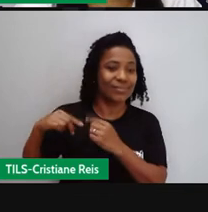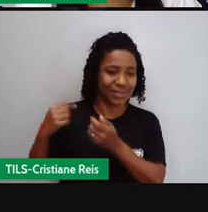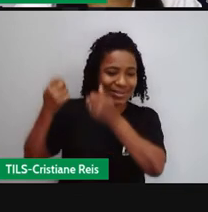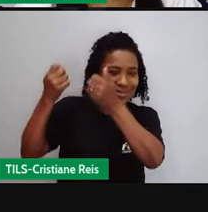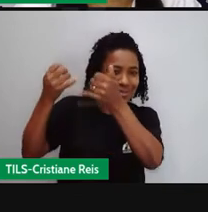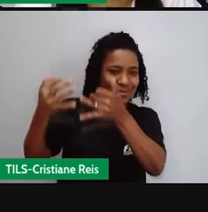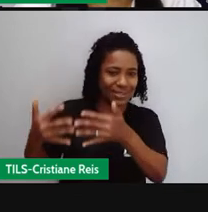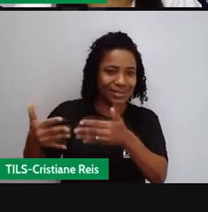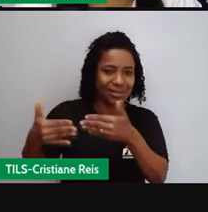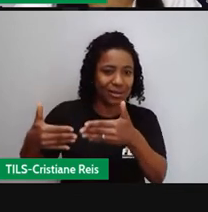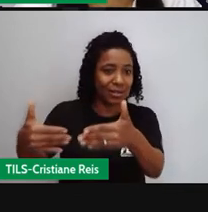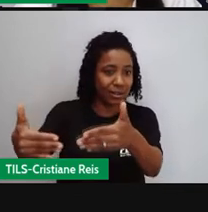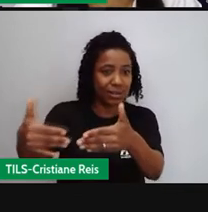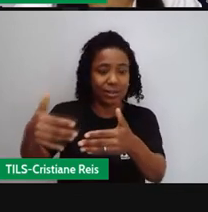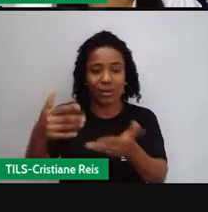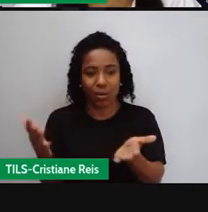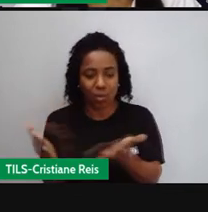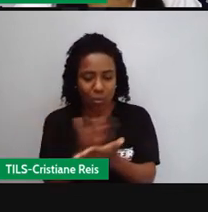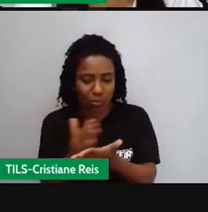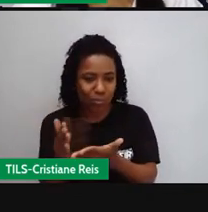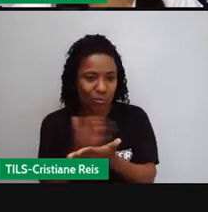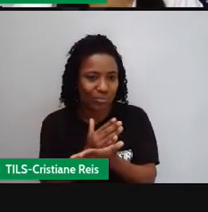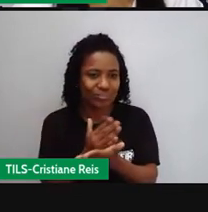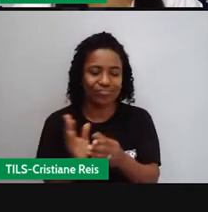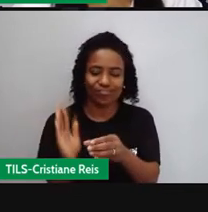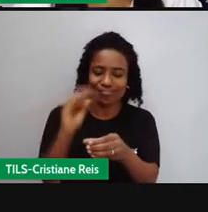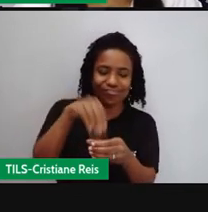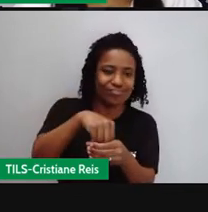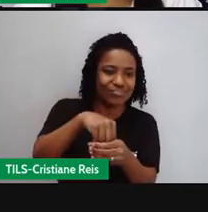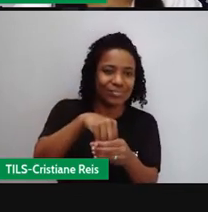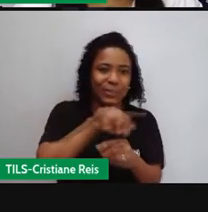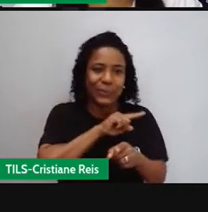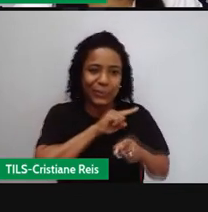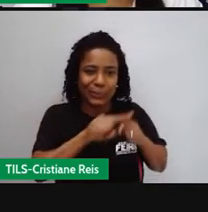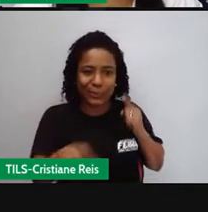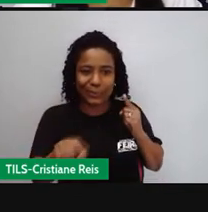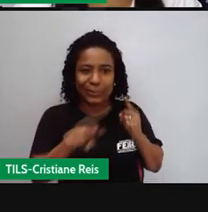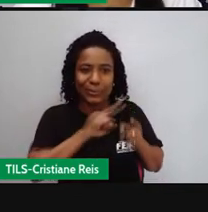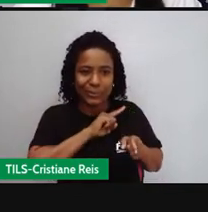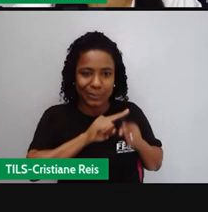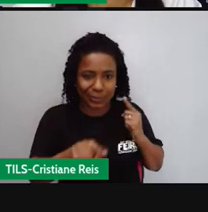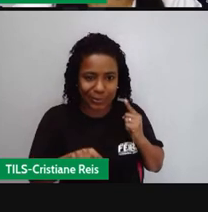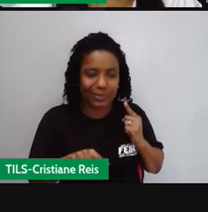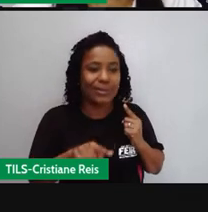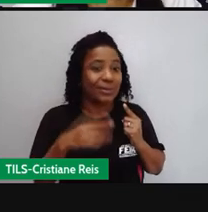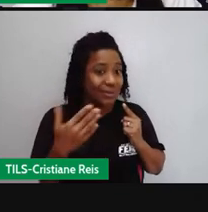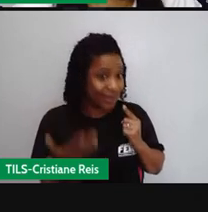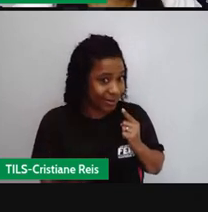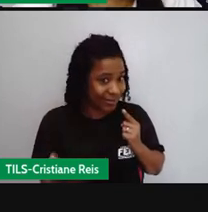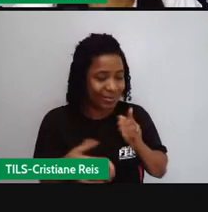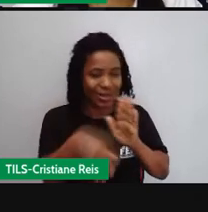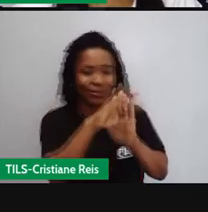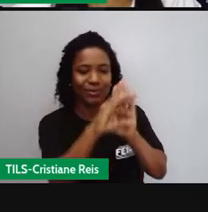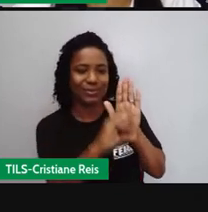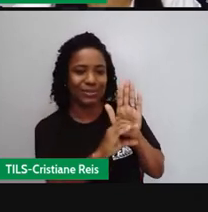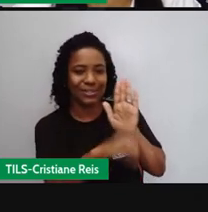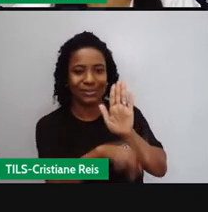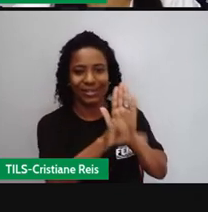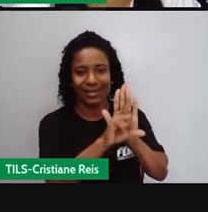seus representantes através do voto fez com que o sufrágio universal estabelecido na Constituição